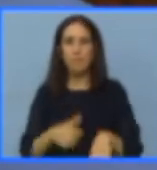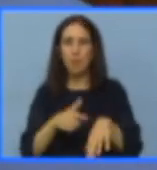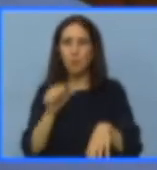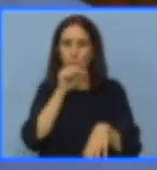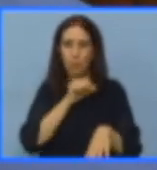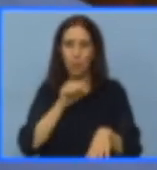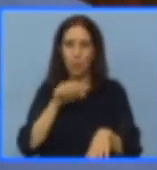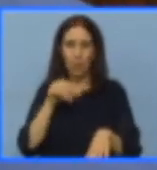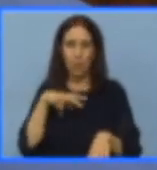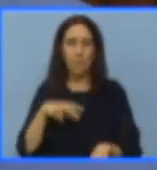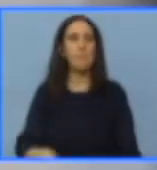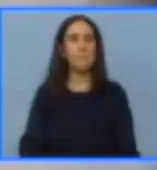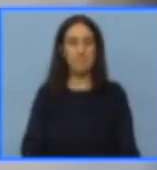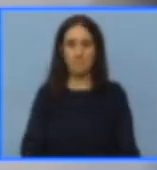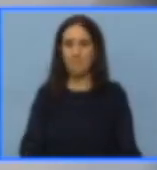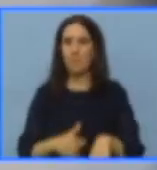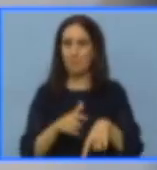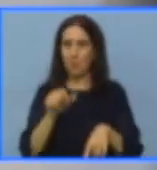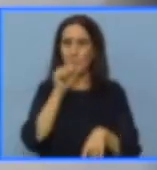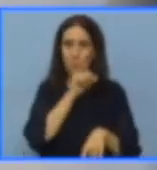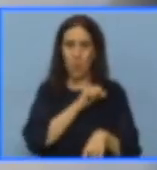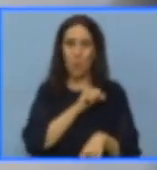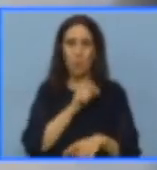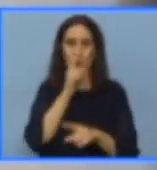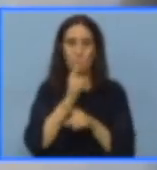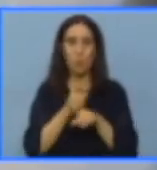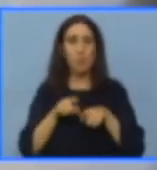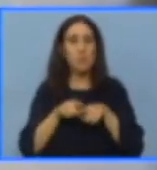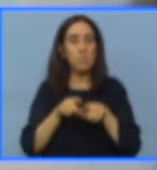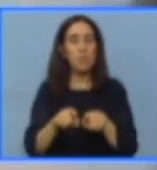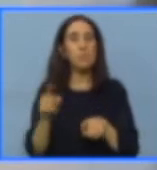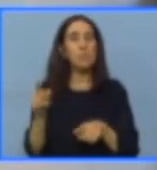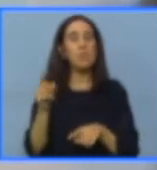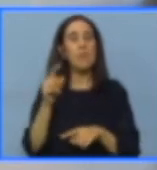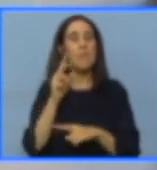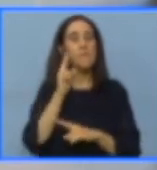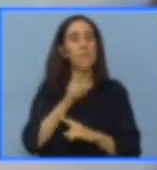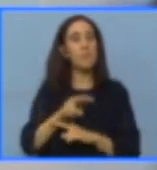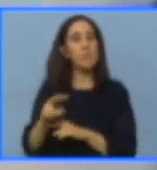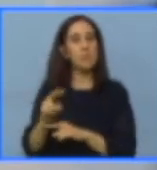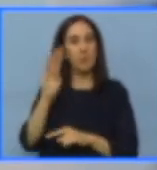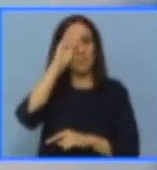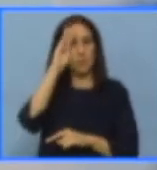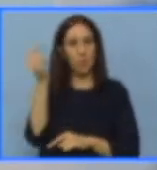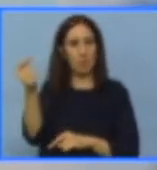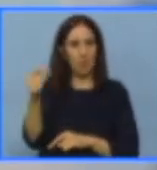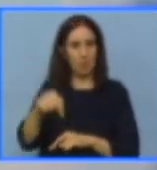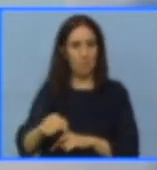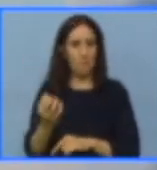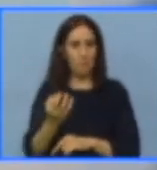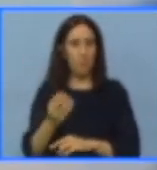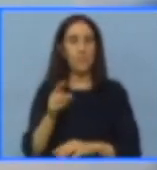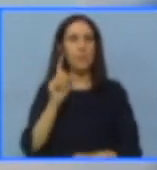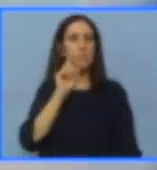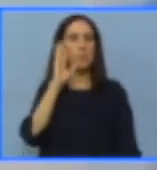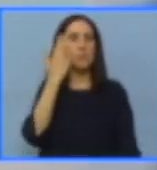Portugal. Para que acontecesse nesta altura, em simultâneo com a sua visita pastoral, mas, evidentemente, a exposição é importante